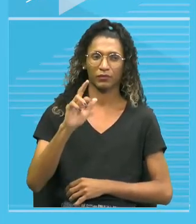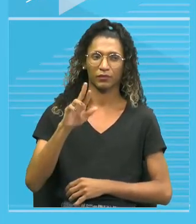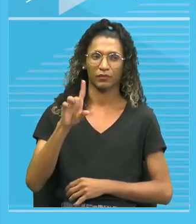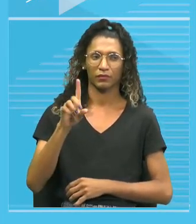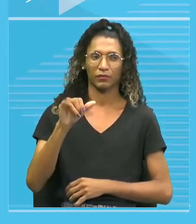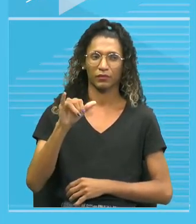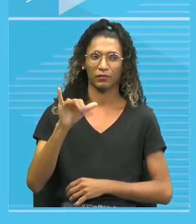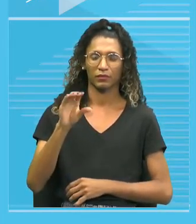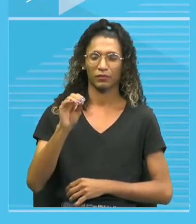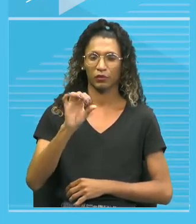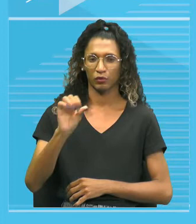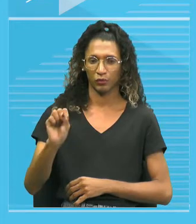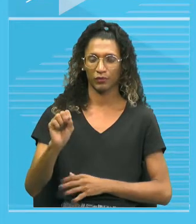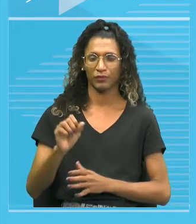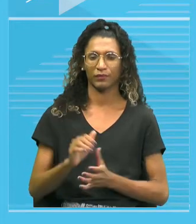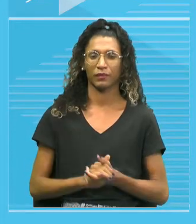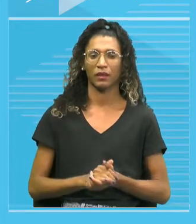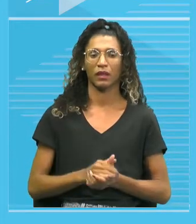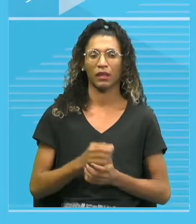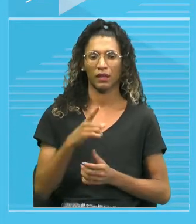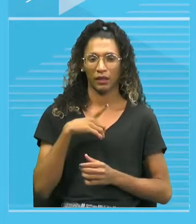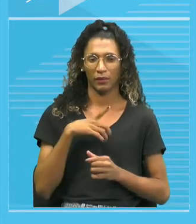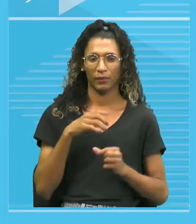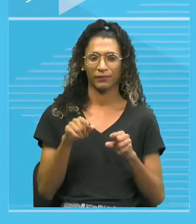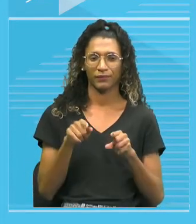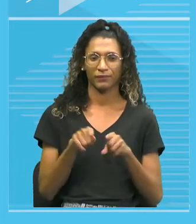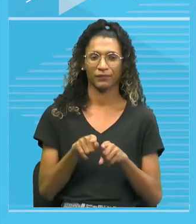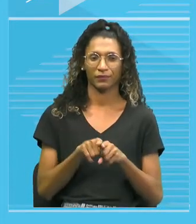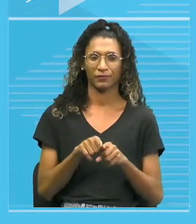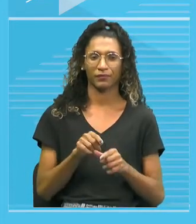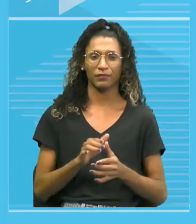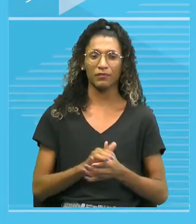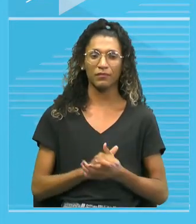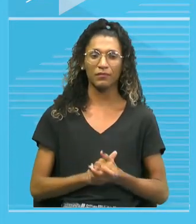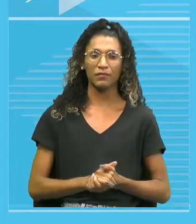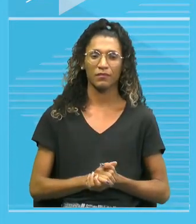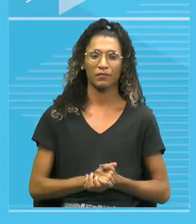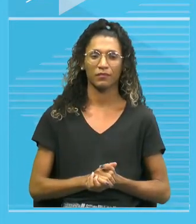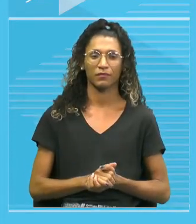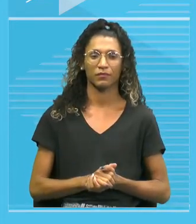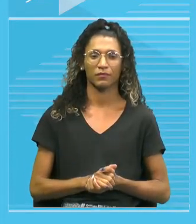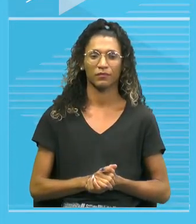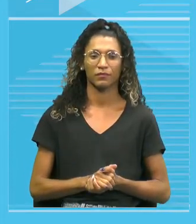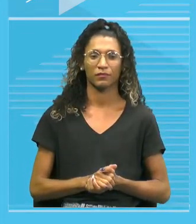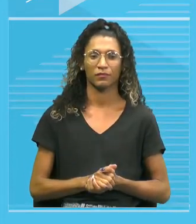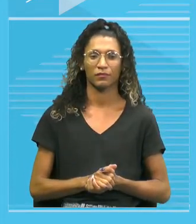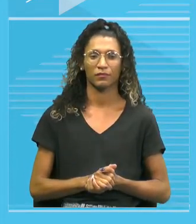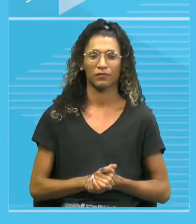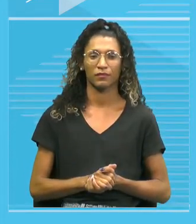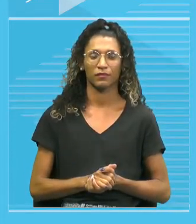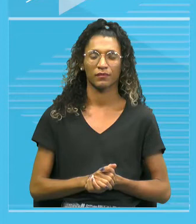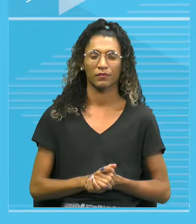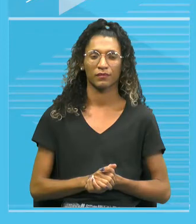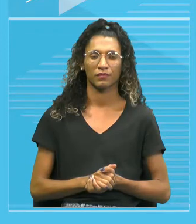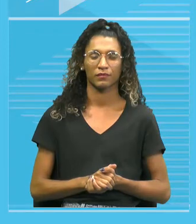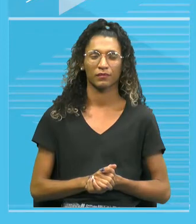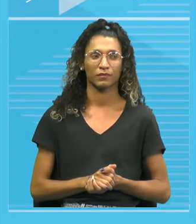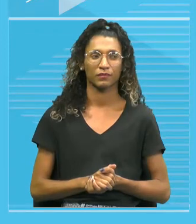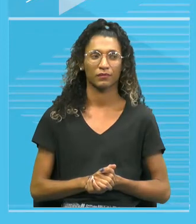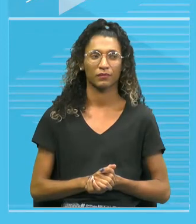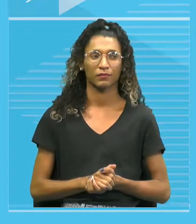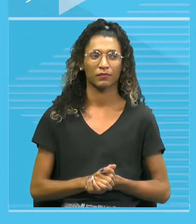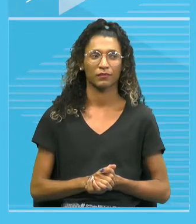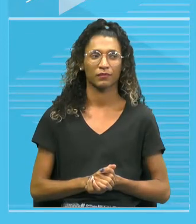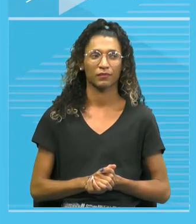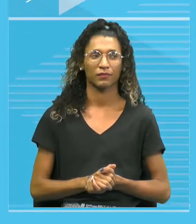e os tardios? Nós também temos? Sim, nós também temos os efeitos tardios, sim. Com certeza absoluta.